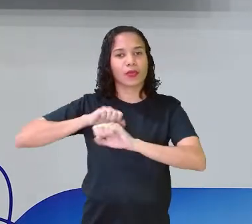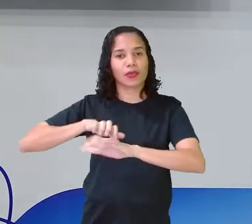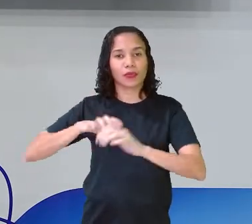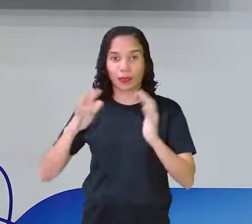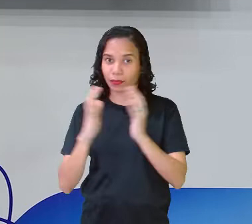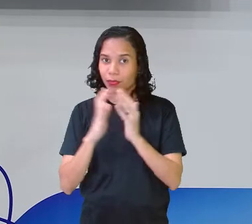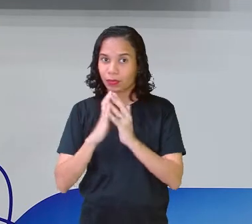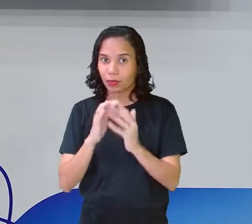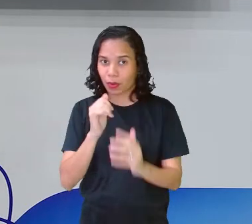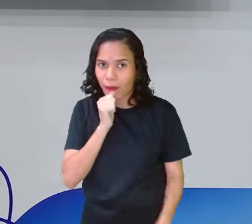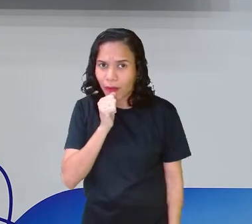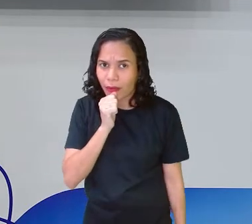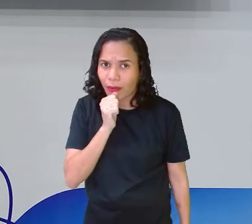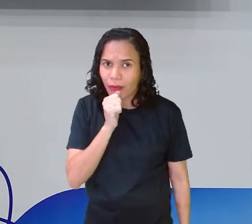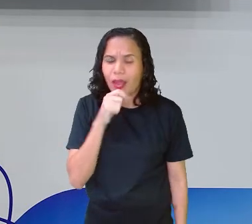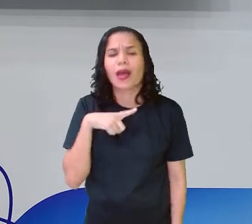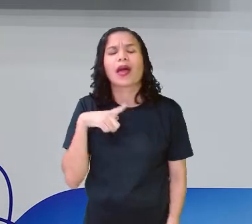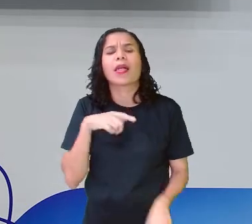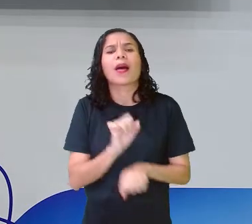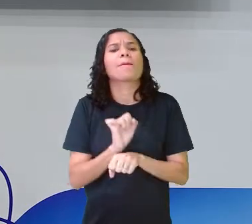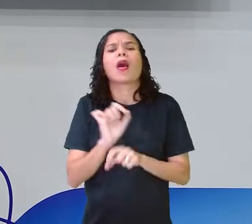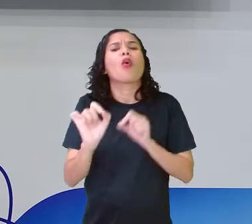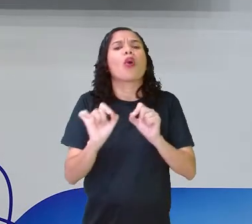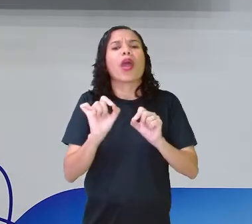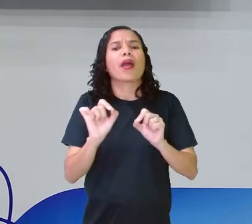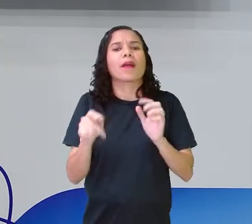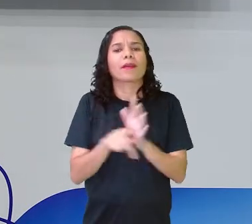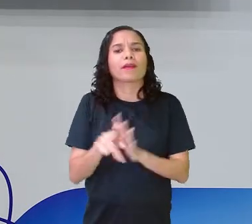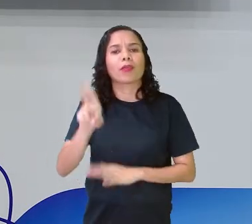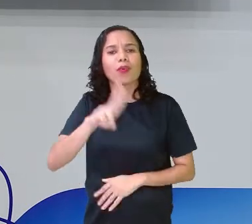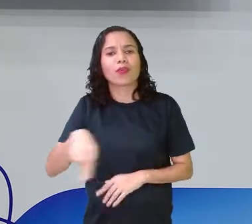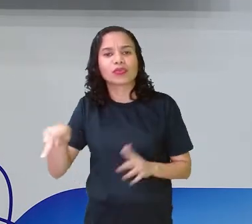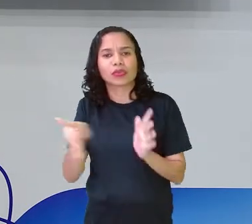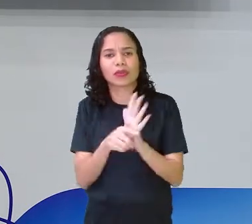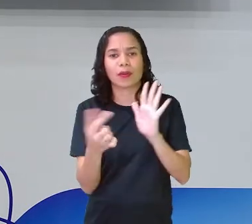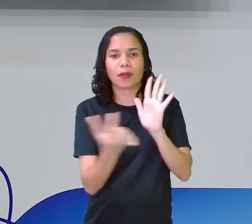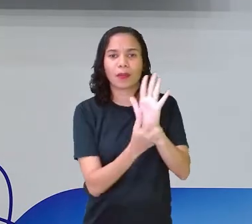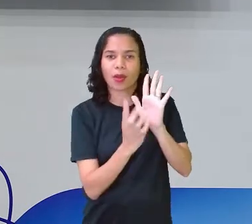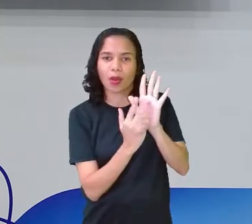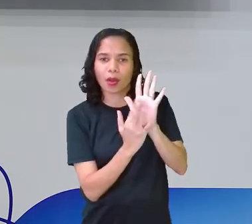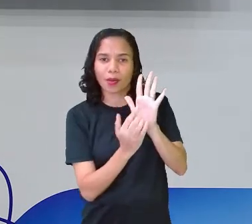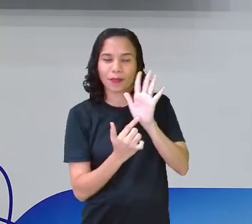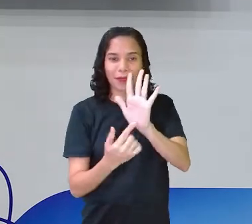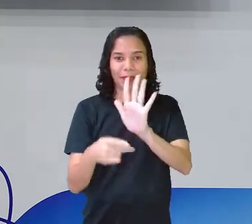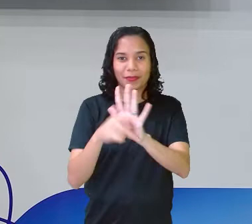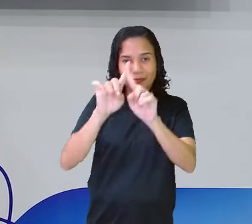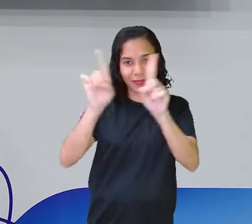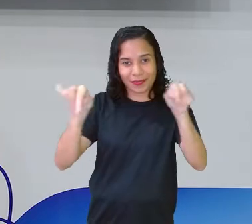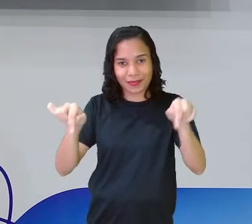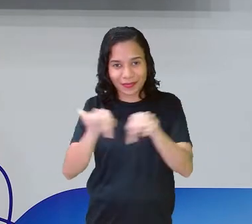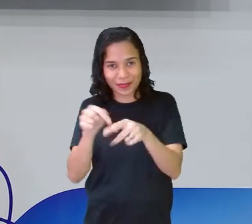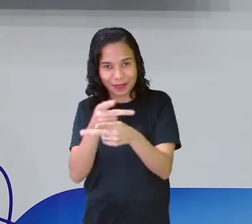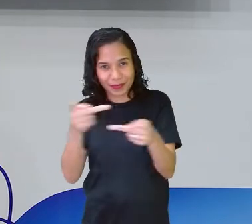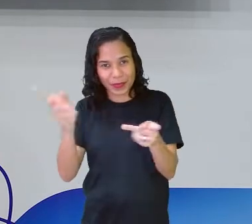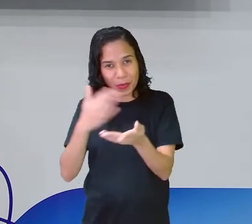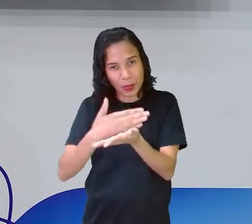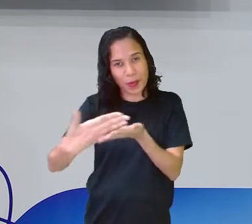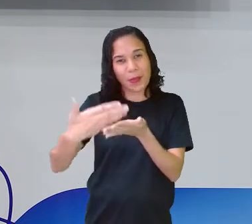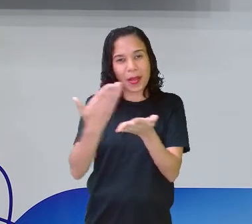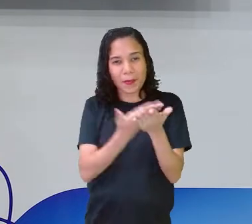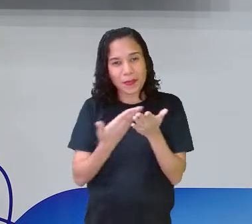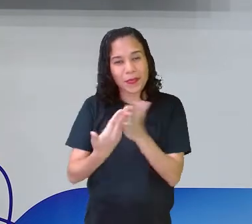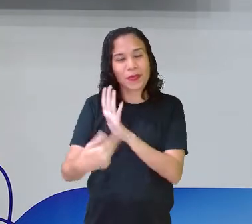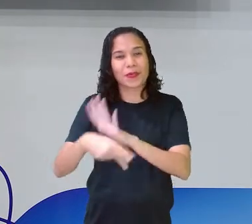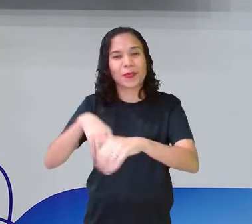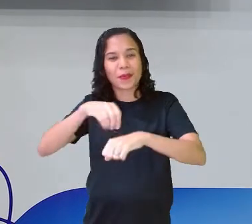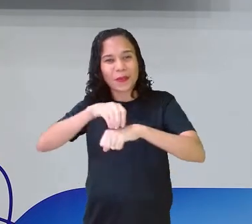Recife? Ainda não? Tá esperando o quê? Acessa o QR Code que vai aparecer na sua telinha e já começa a mandar